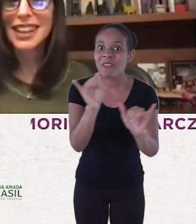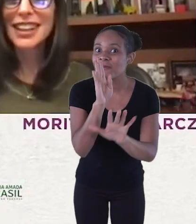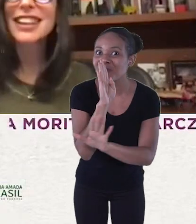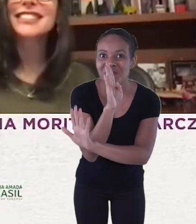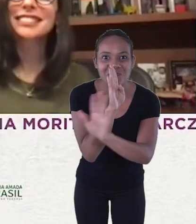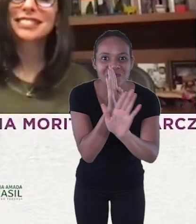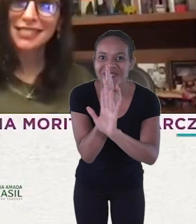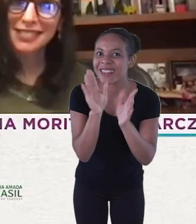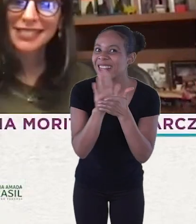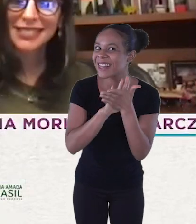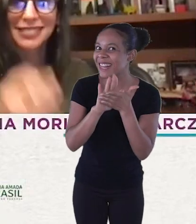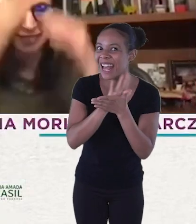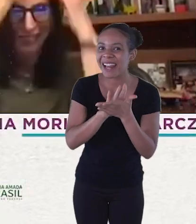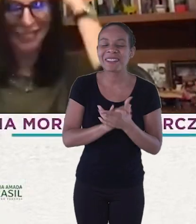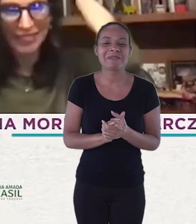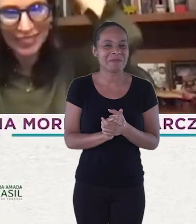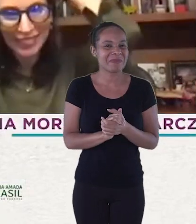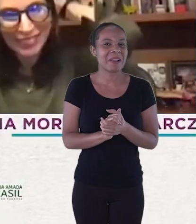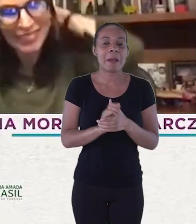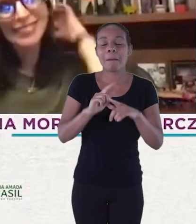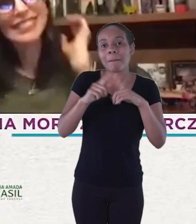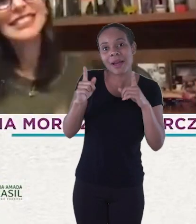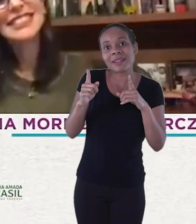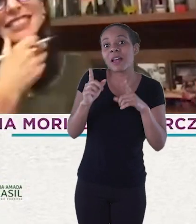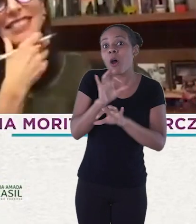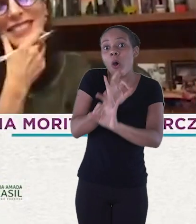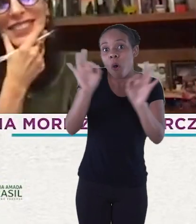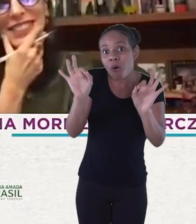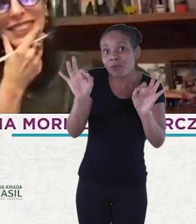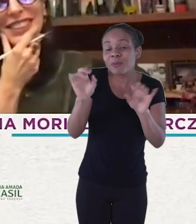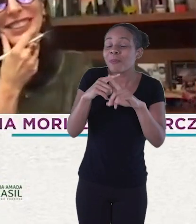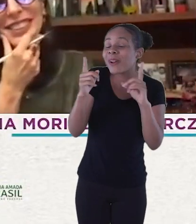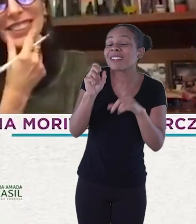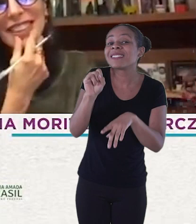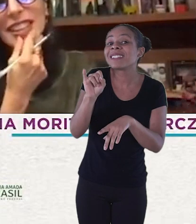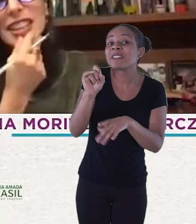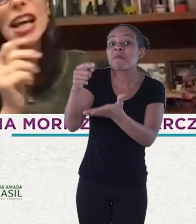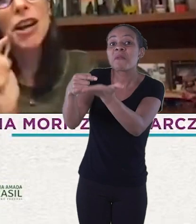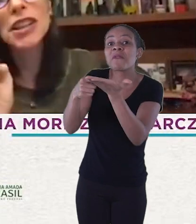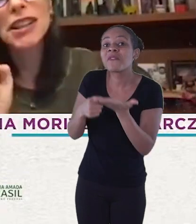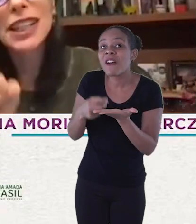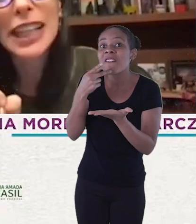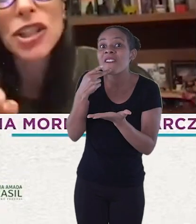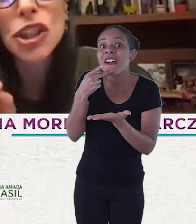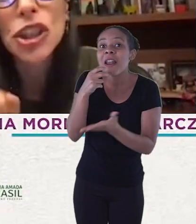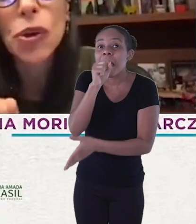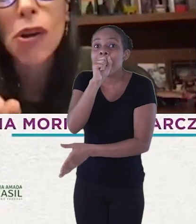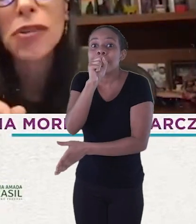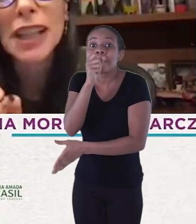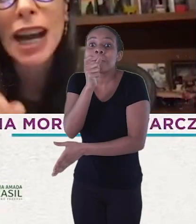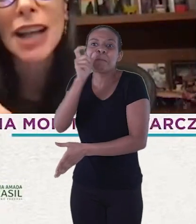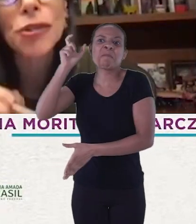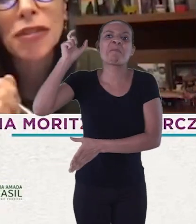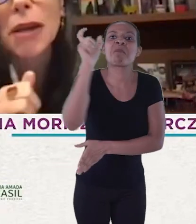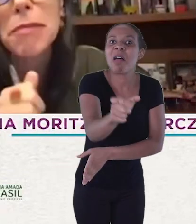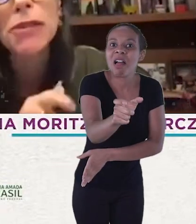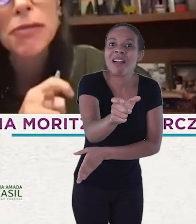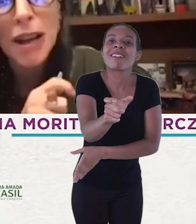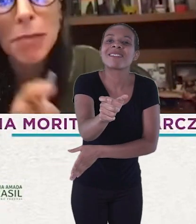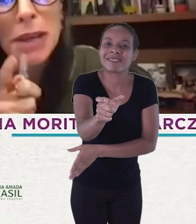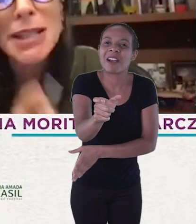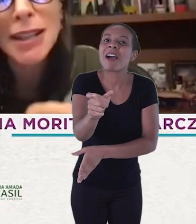ótimo, desde que um convidado não fale um palavrão, como numa semana retrasada falou. Eu falei, cala a boca, tá no ar. E desde que o